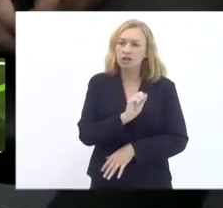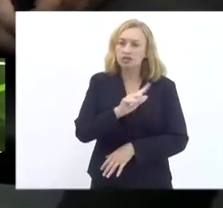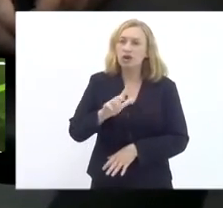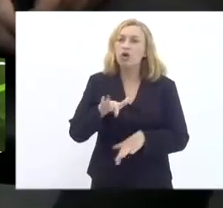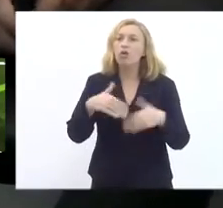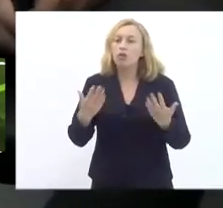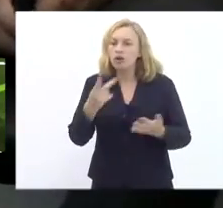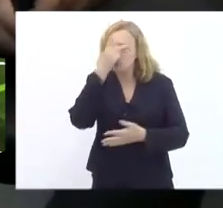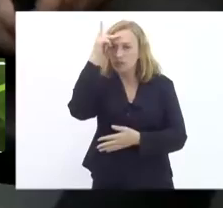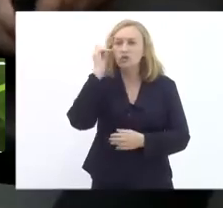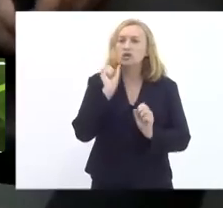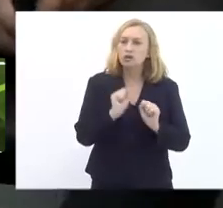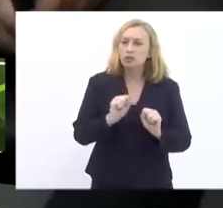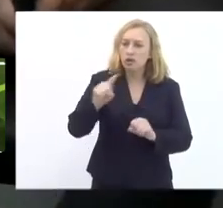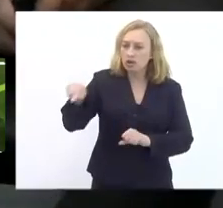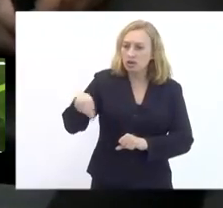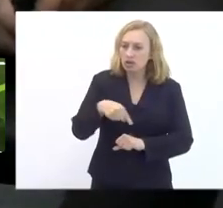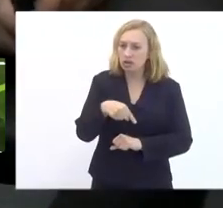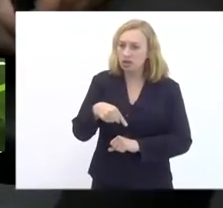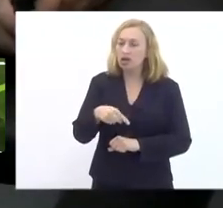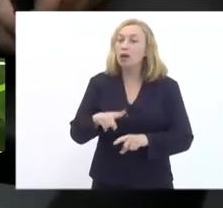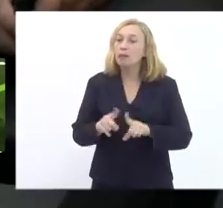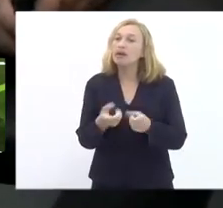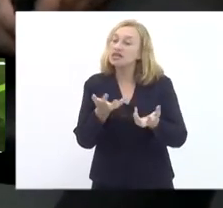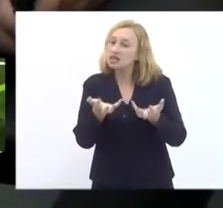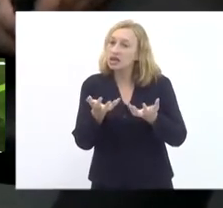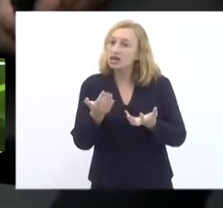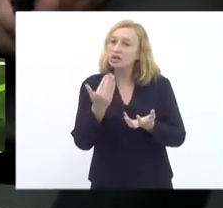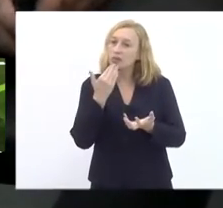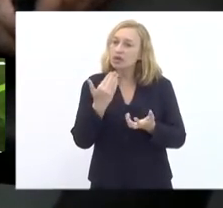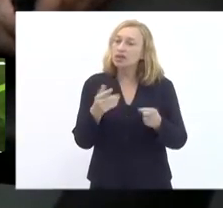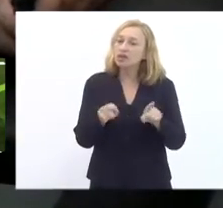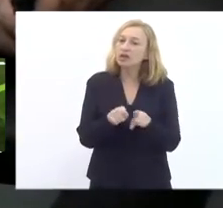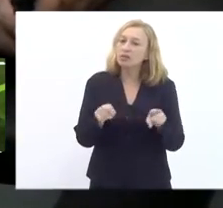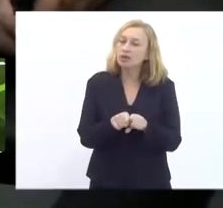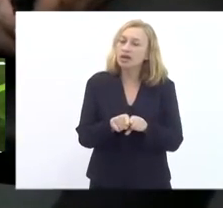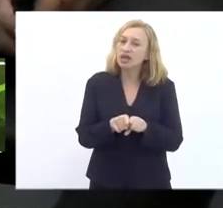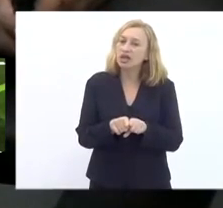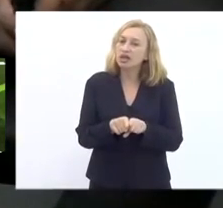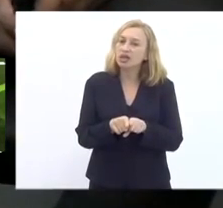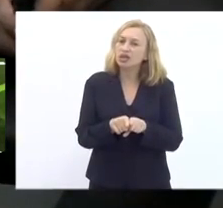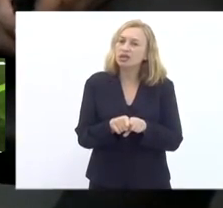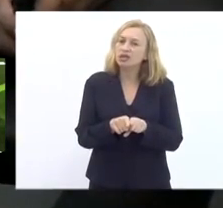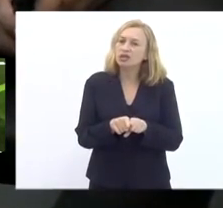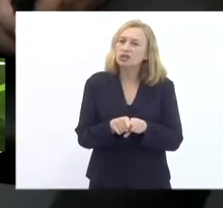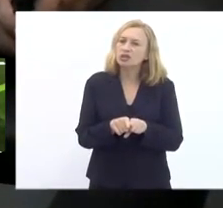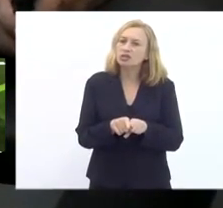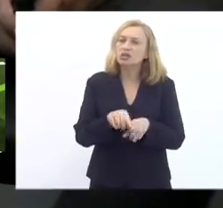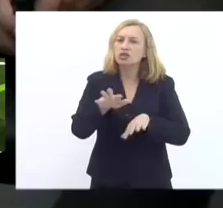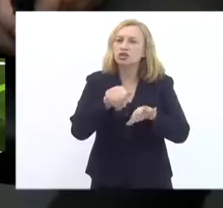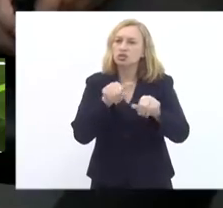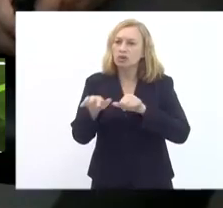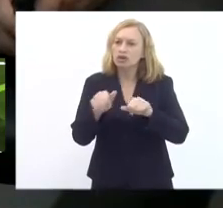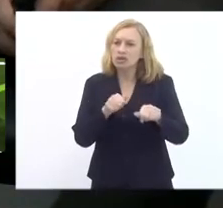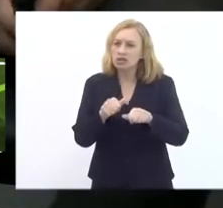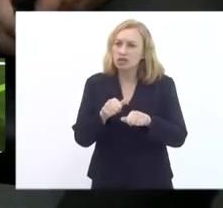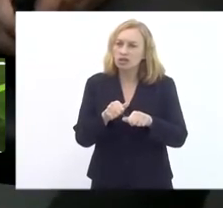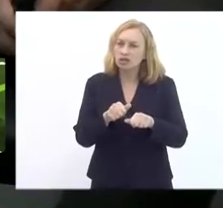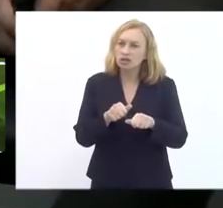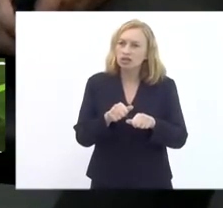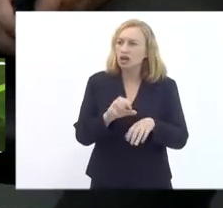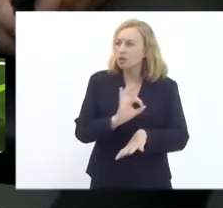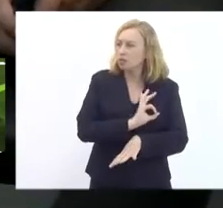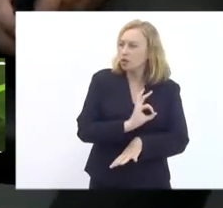pessoas que possam estar vindo aqui, mas quero sugerir também que na convocação feita tanto a